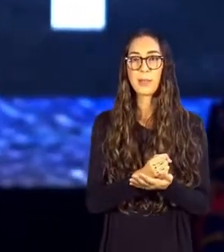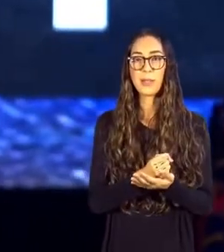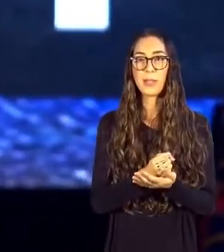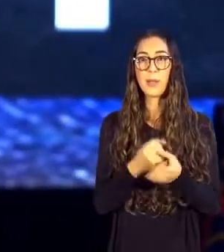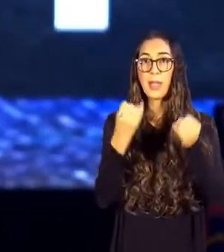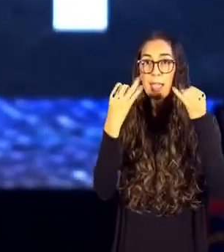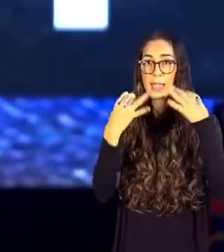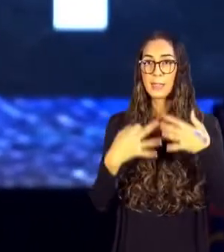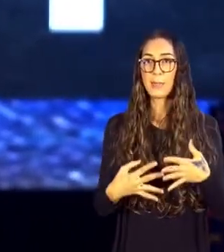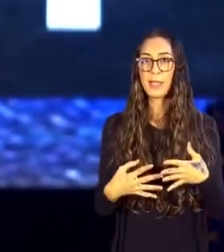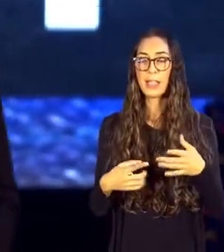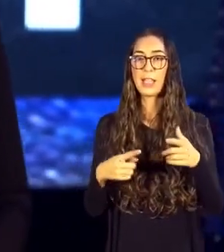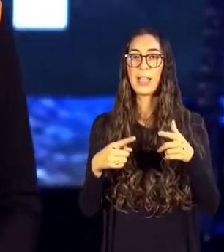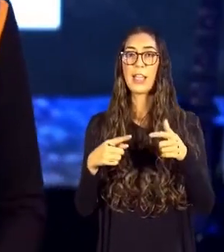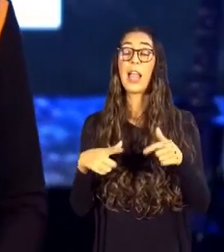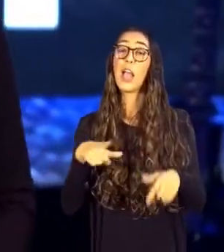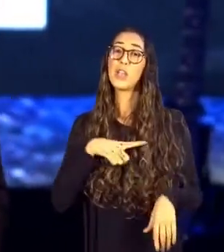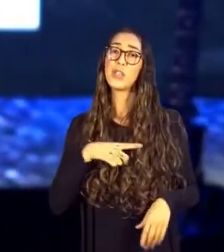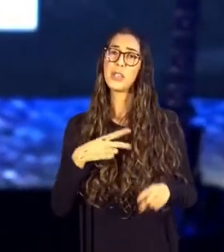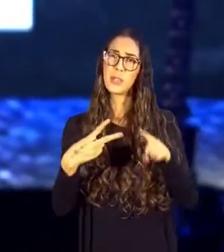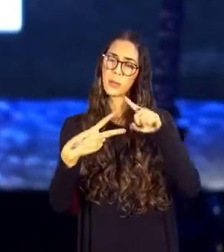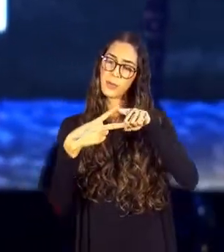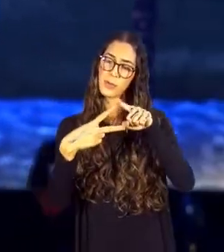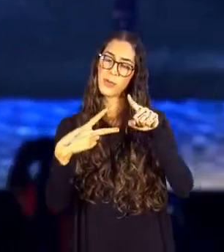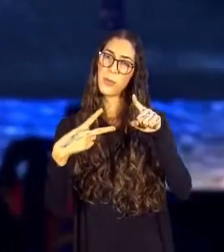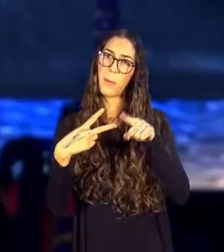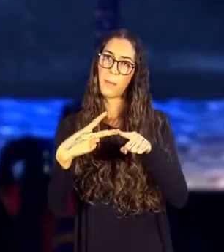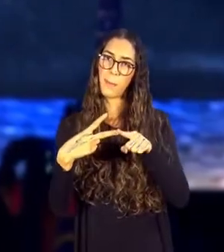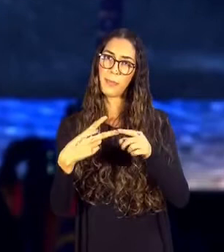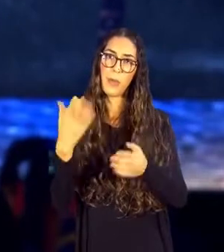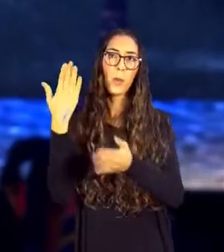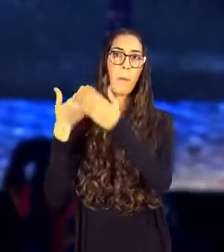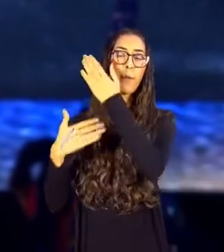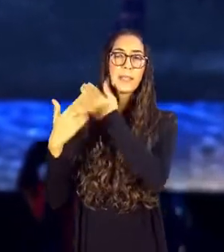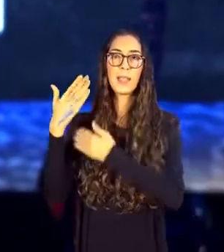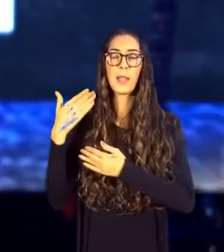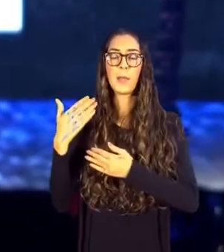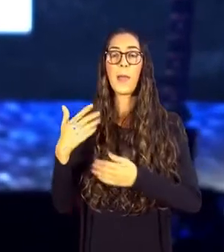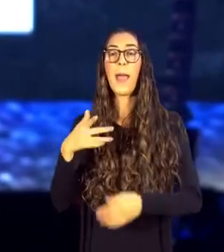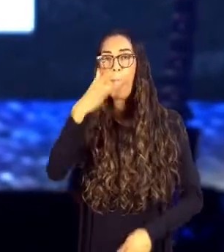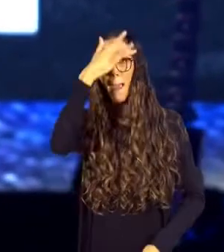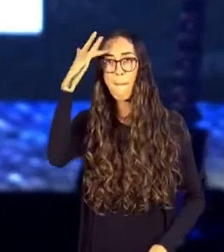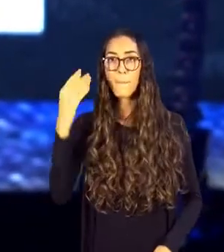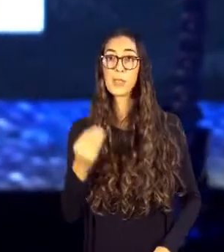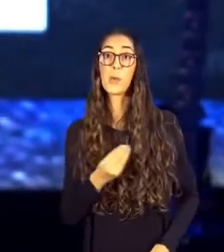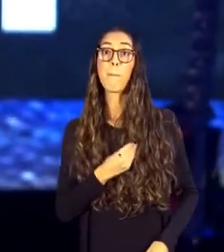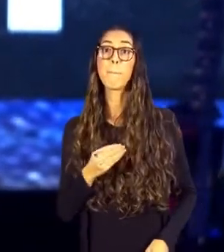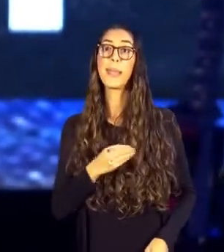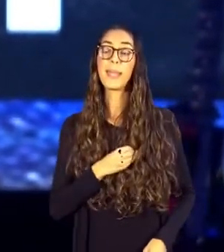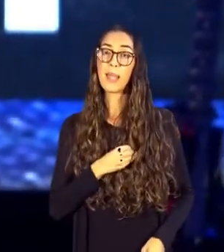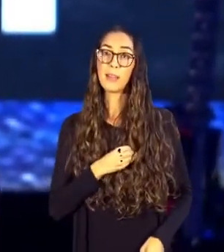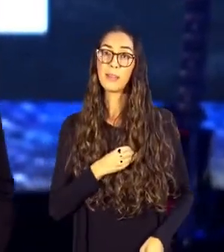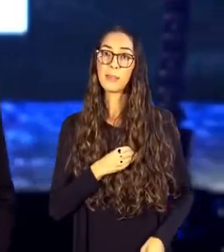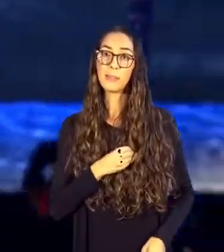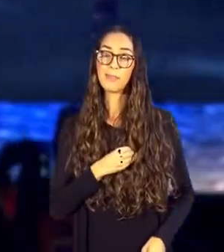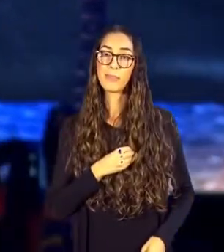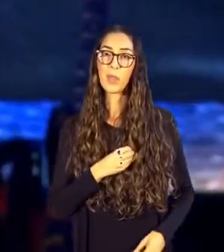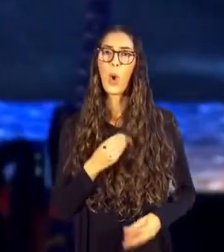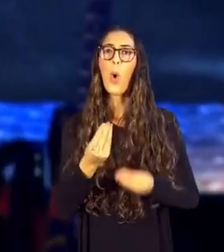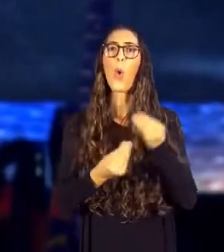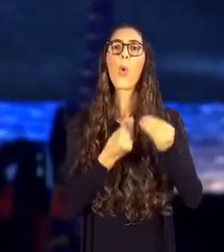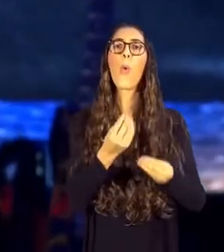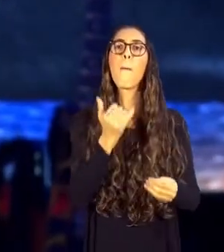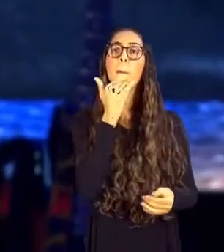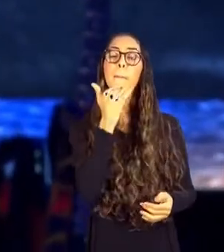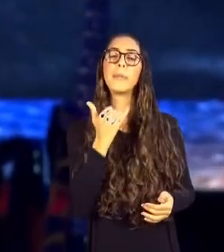expiação. Então a pessoa cometia pecados, né? Aí ia lá, comprava um animal era sacrificado. E depois